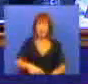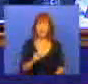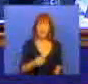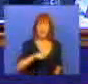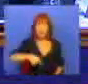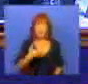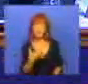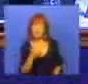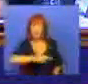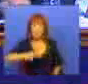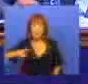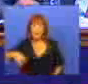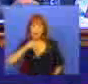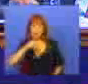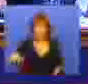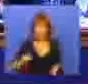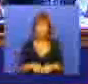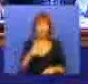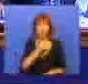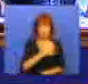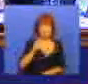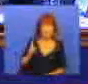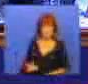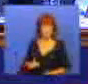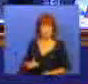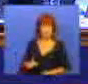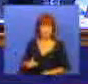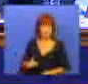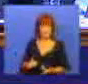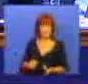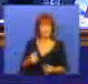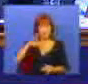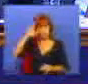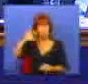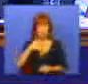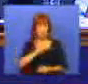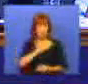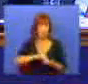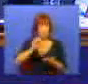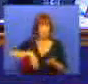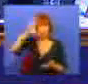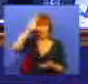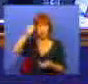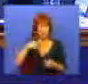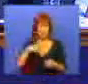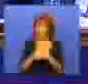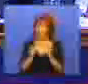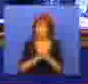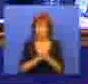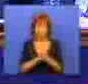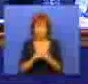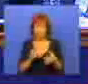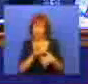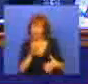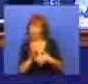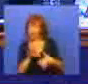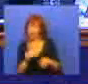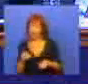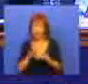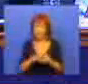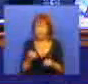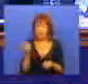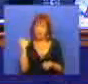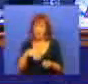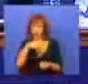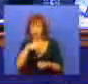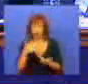de 3,5 milhões de euros em 2006, e eu sei que o Sr. Secretário de Estado tentou desmontar estas verbas há